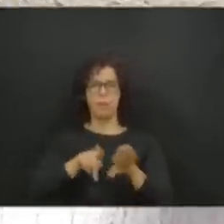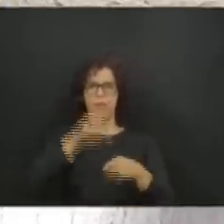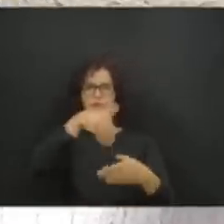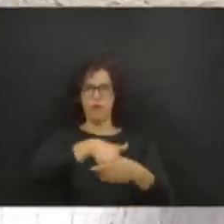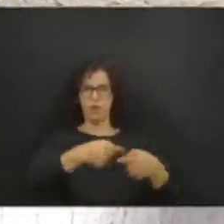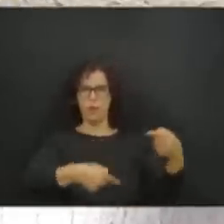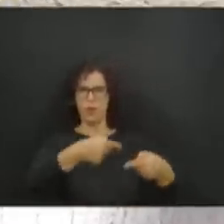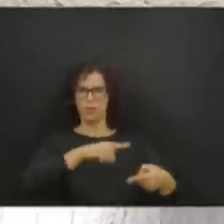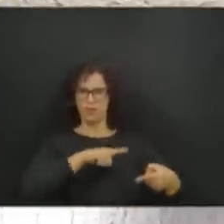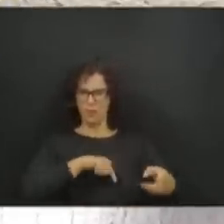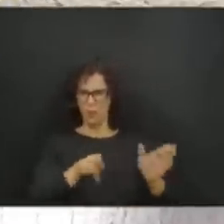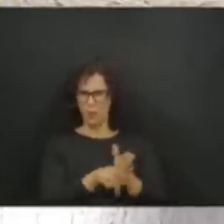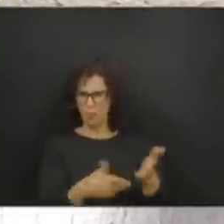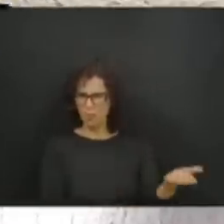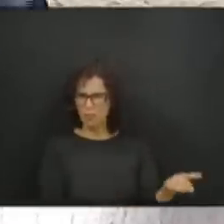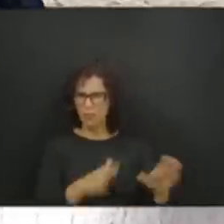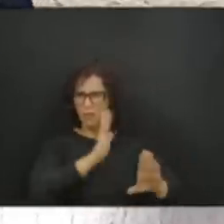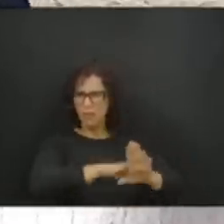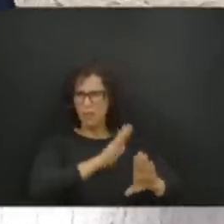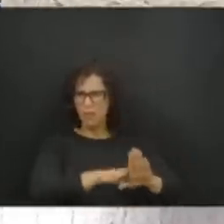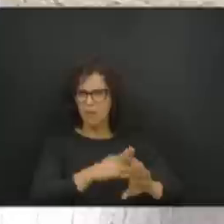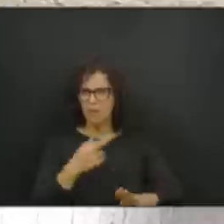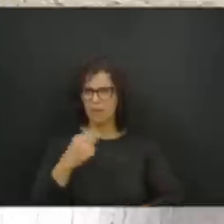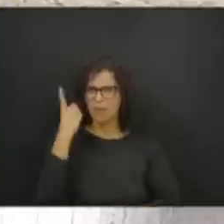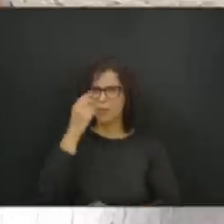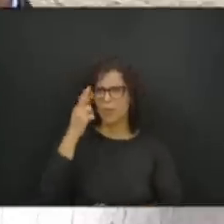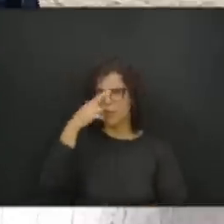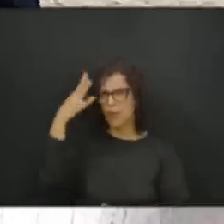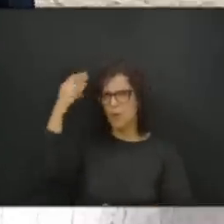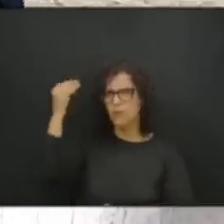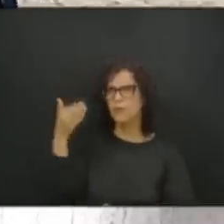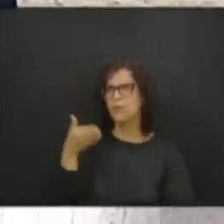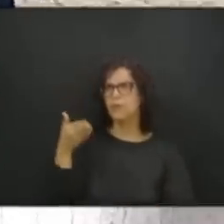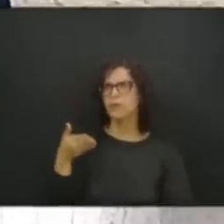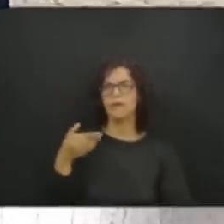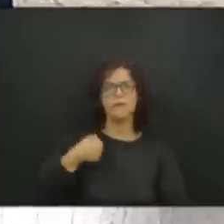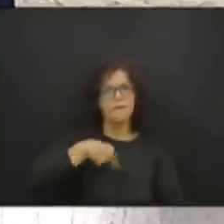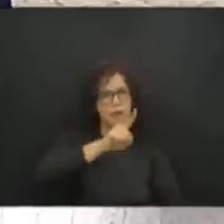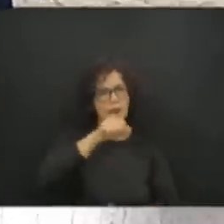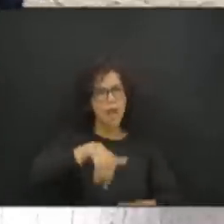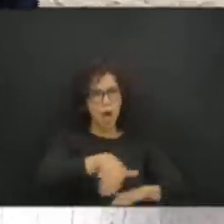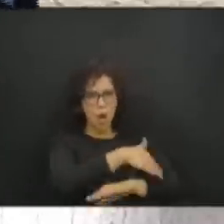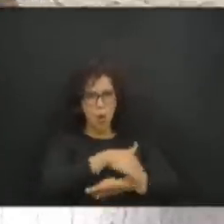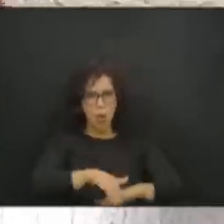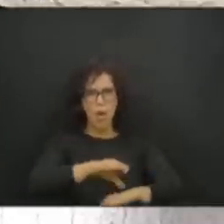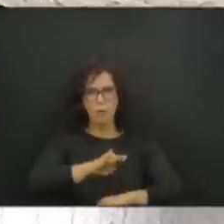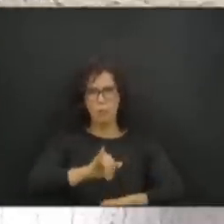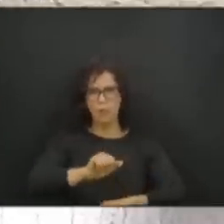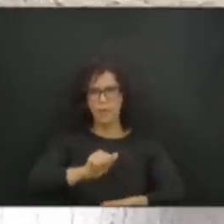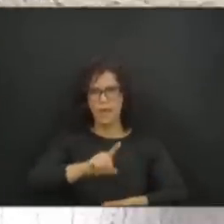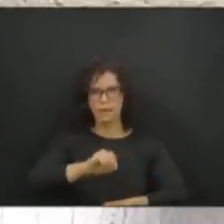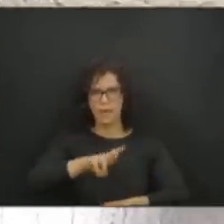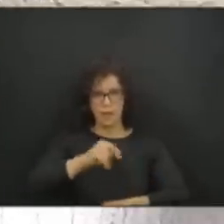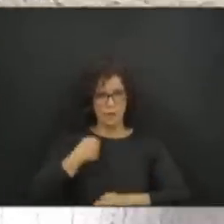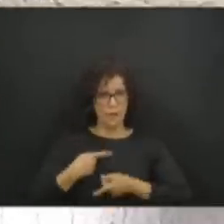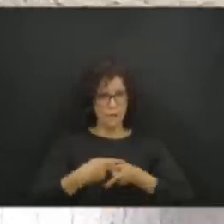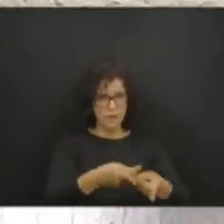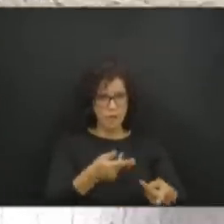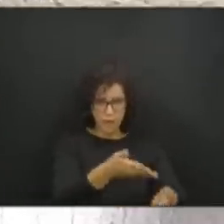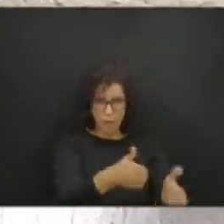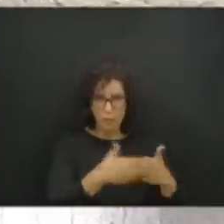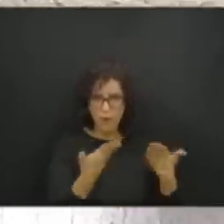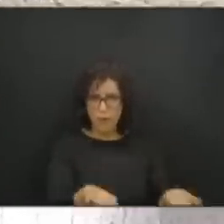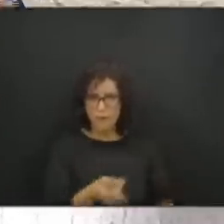campanha política Deputado Raquel filho vai lá na Estrada Boiadeira pelo amor de